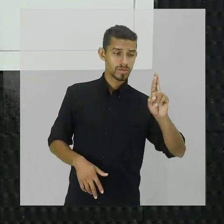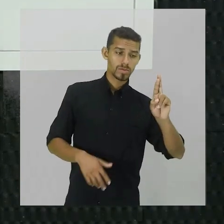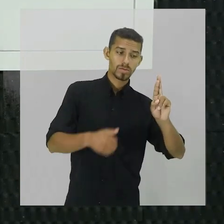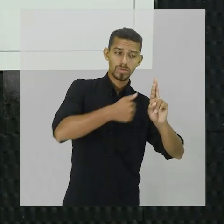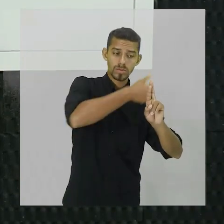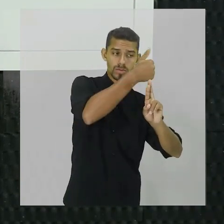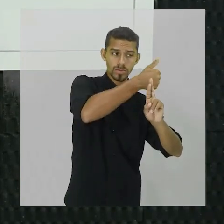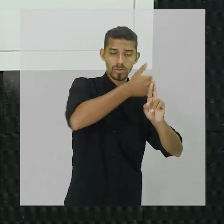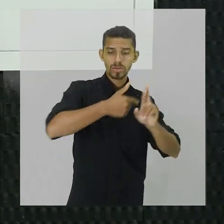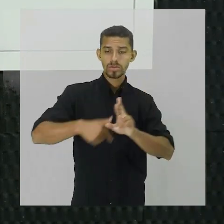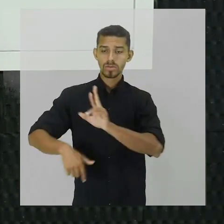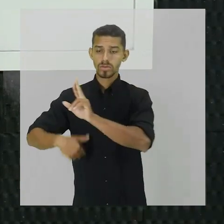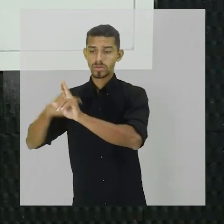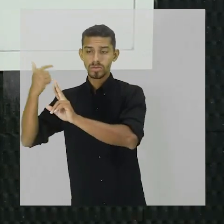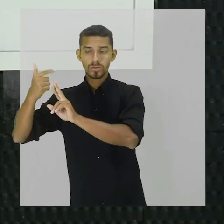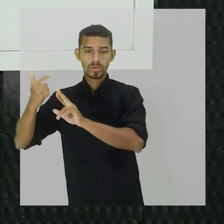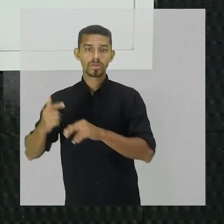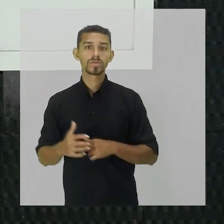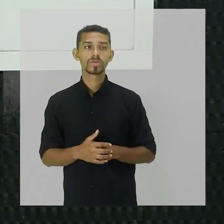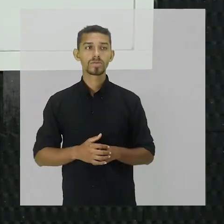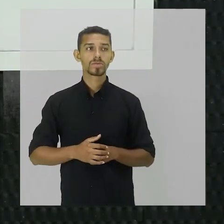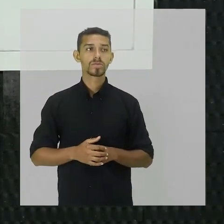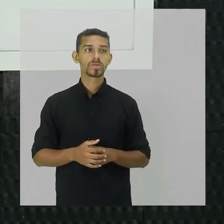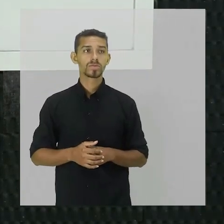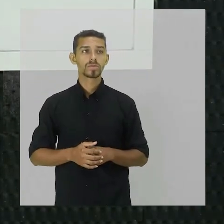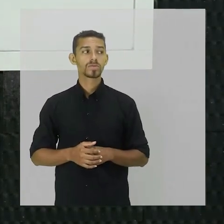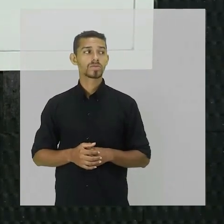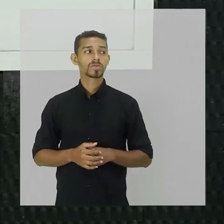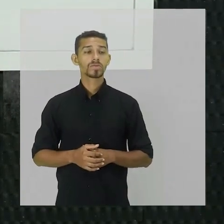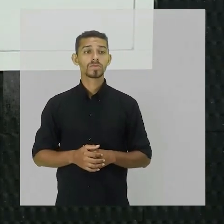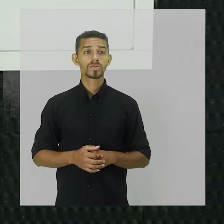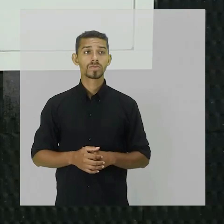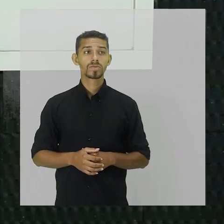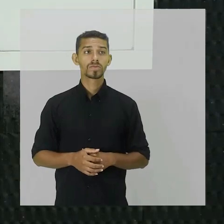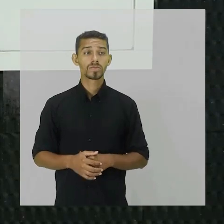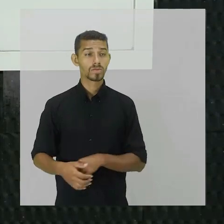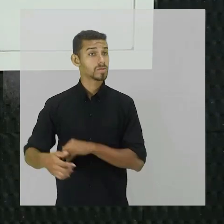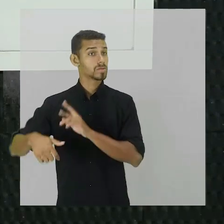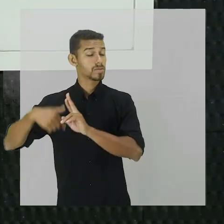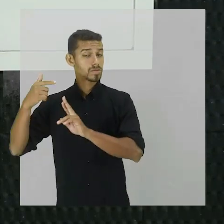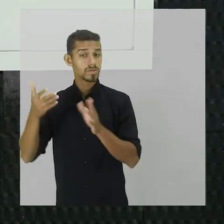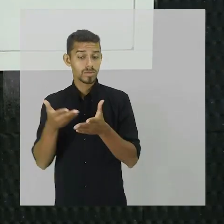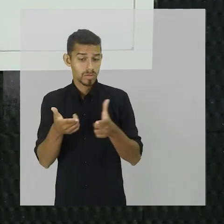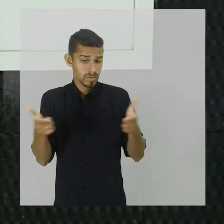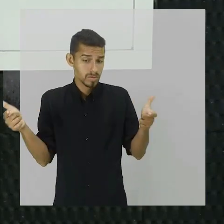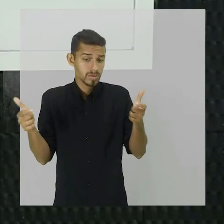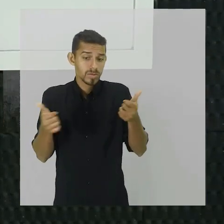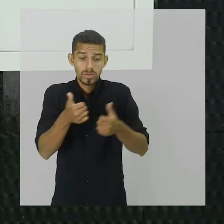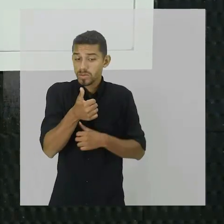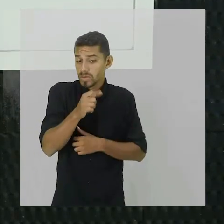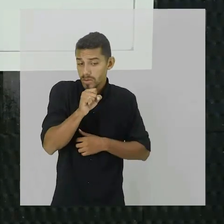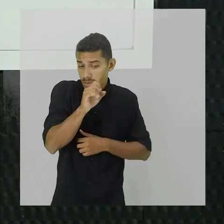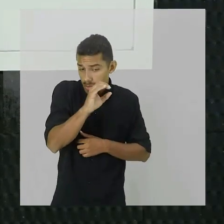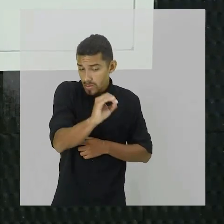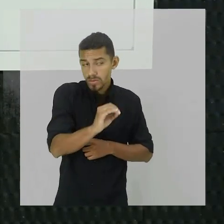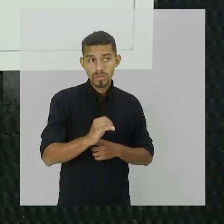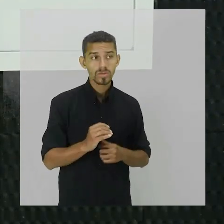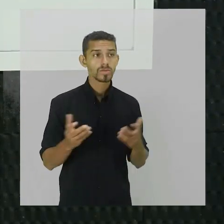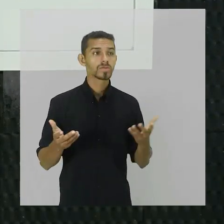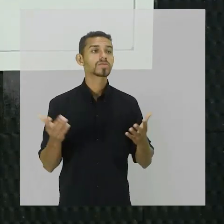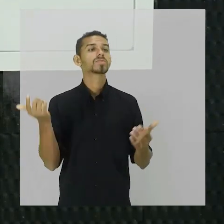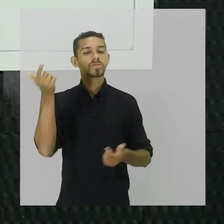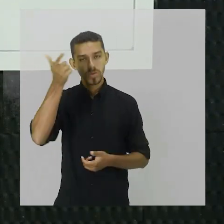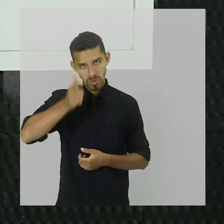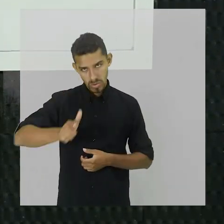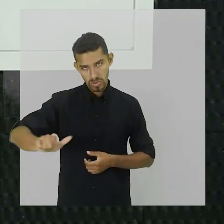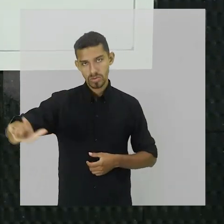raio do segundo para o primeiro. Tá? No segundo, a capacidade, o volume é de 180. Então, vamos